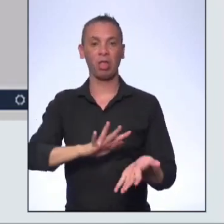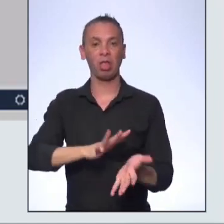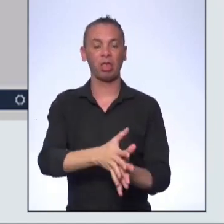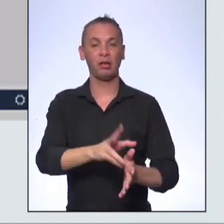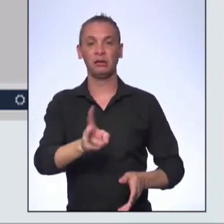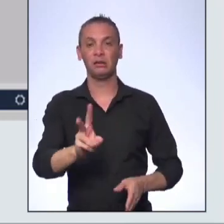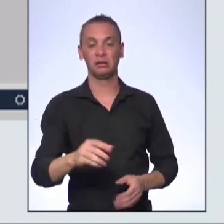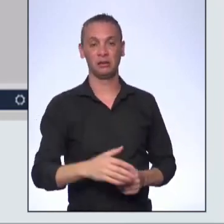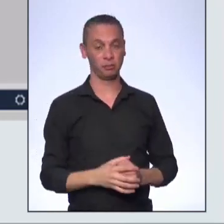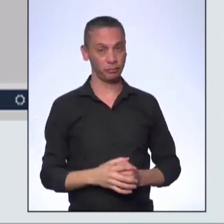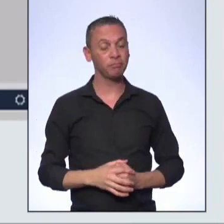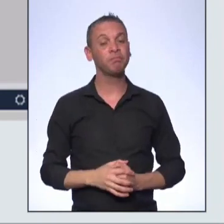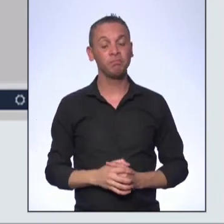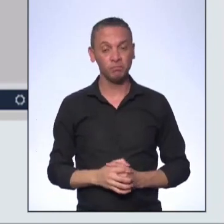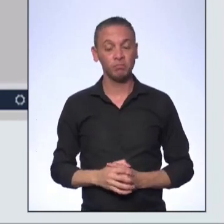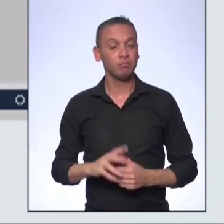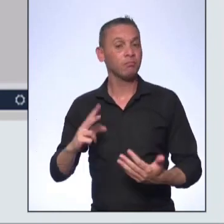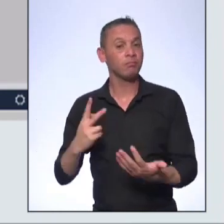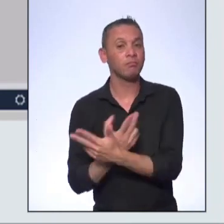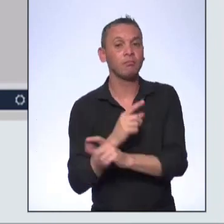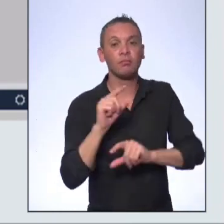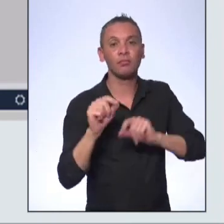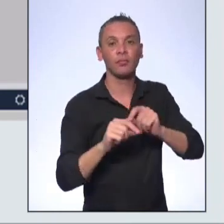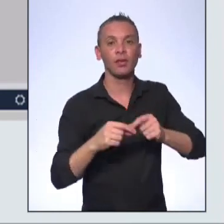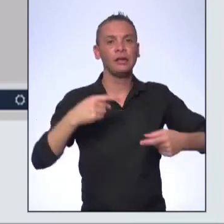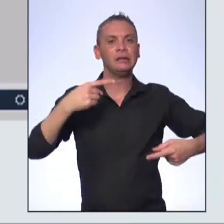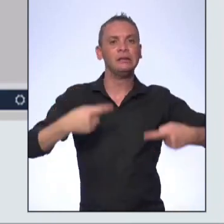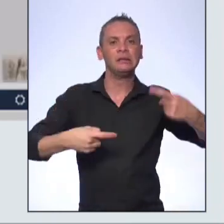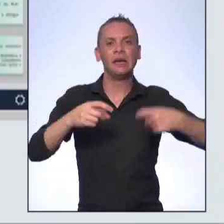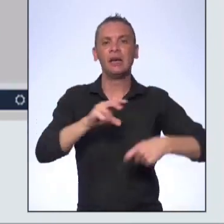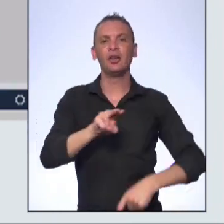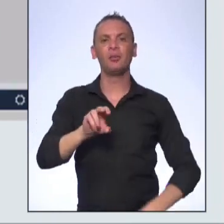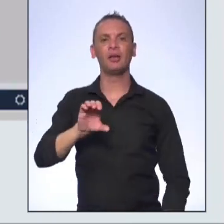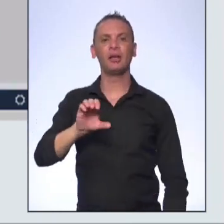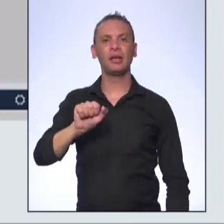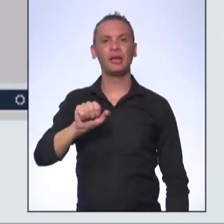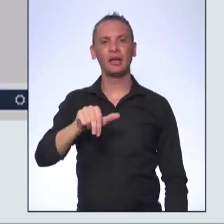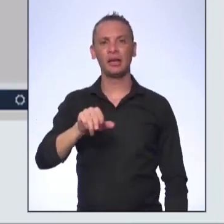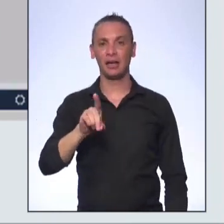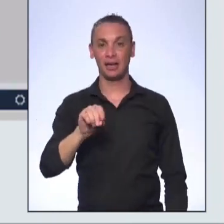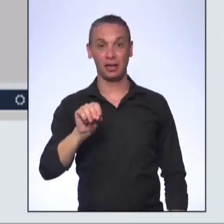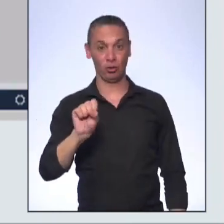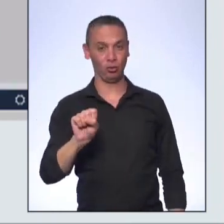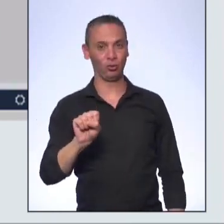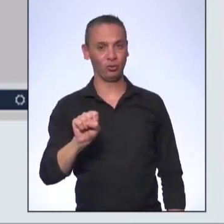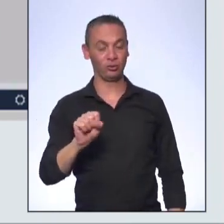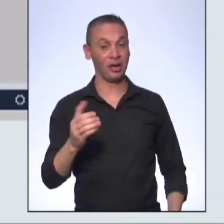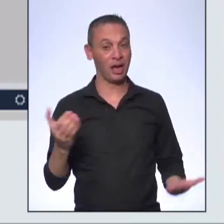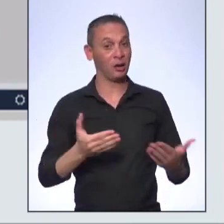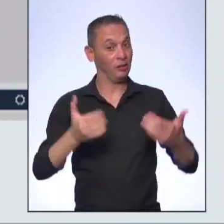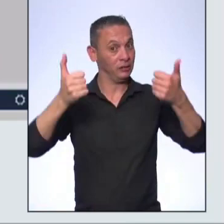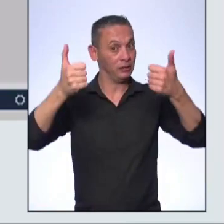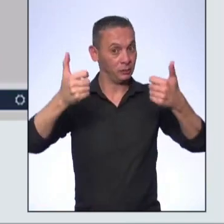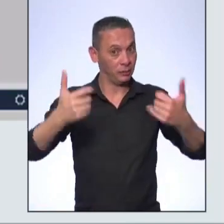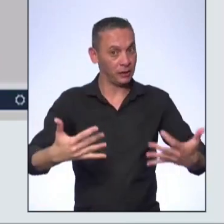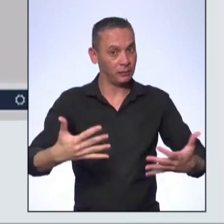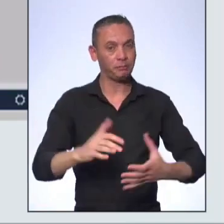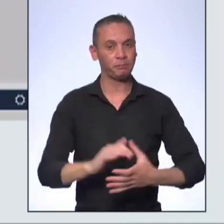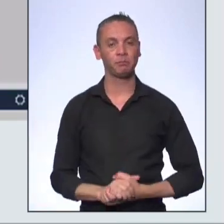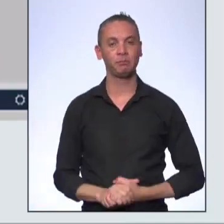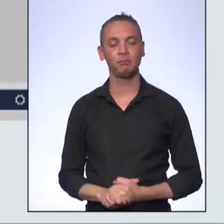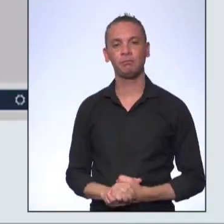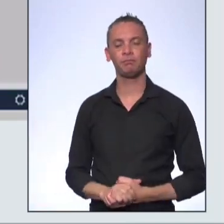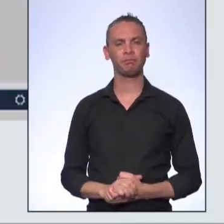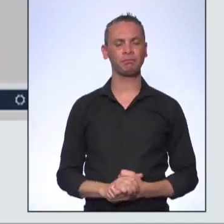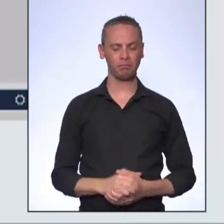local. Foi neste contexto que ocorreu a Guerra de Canudos, tema que iremos explorar a partir de agora.